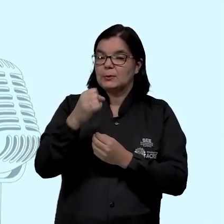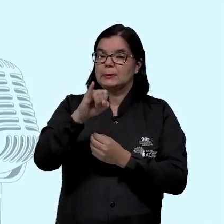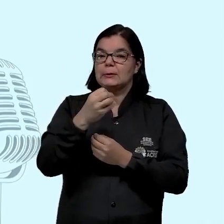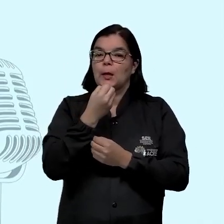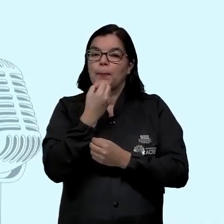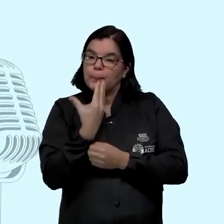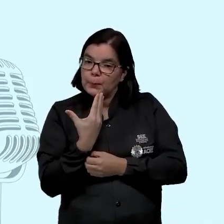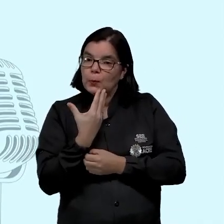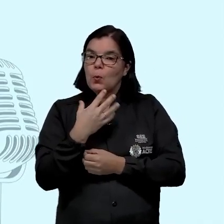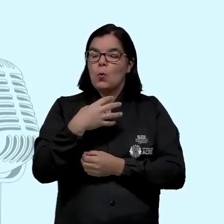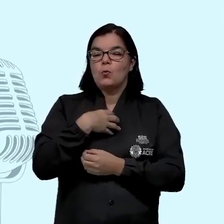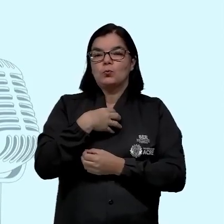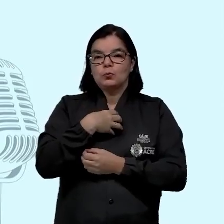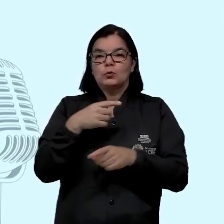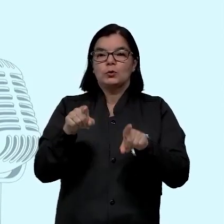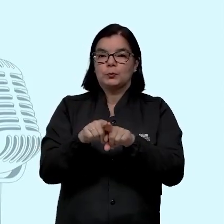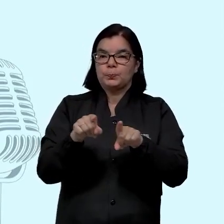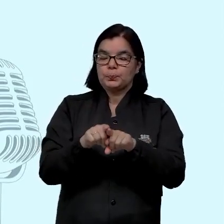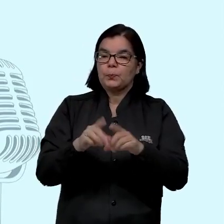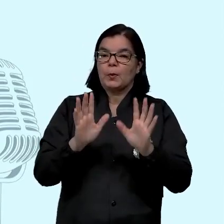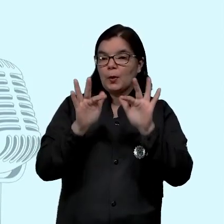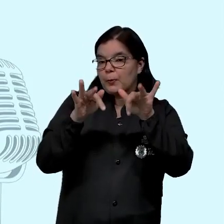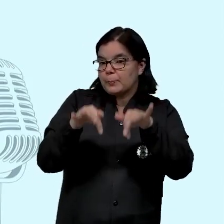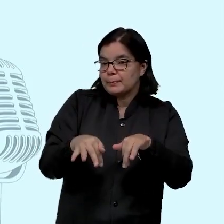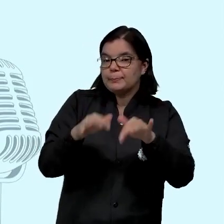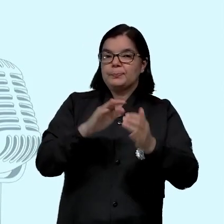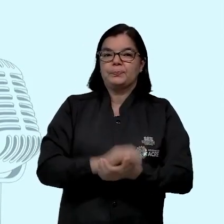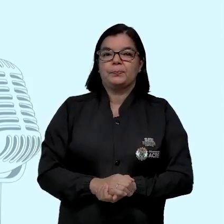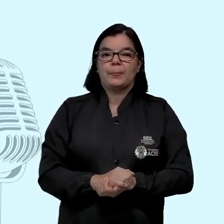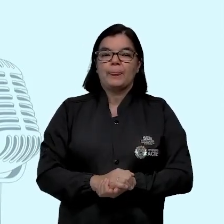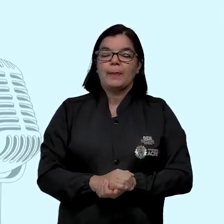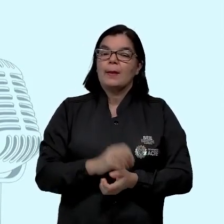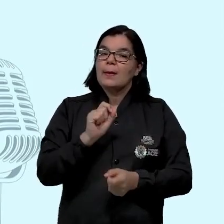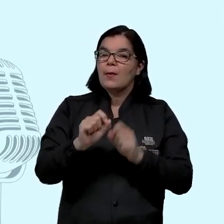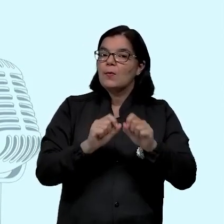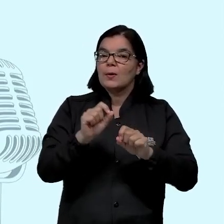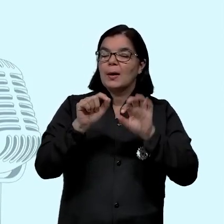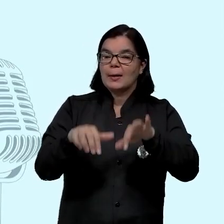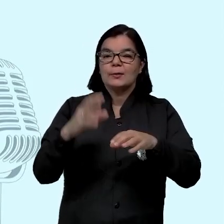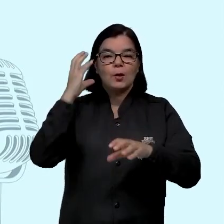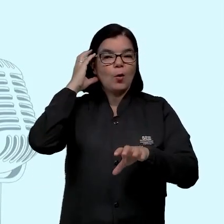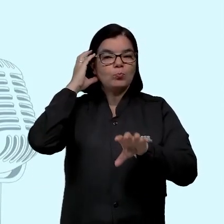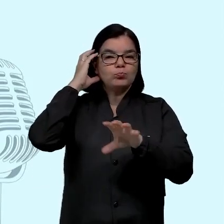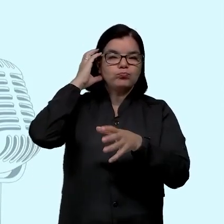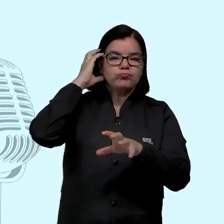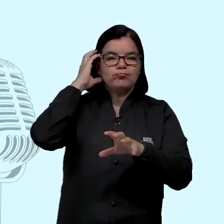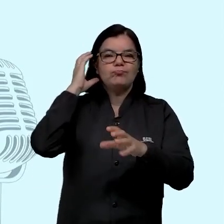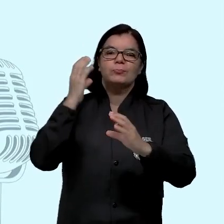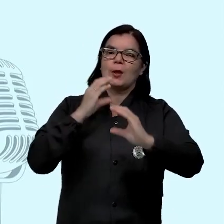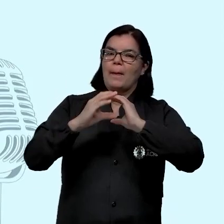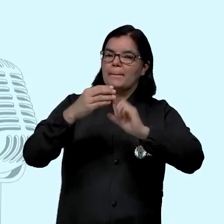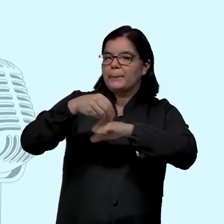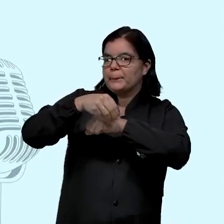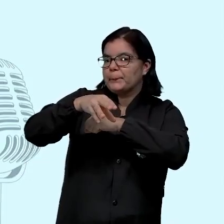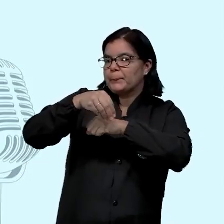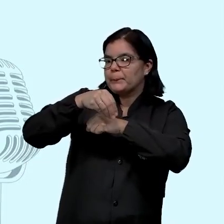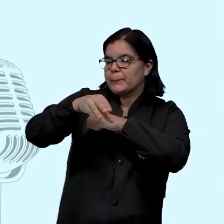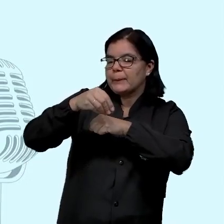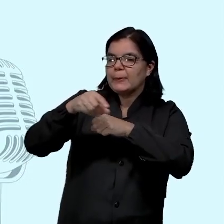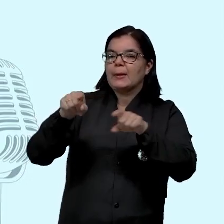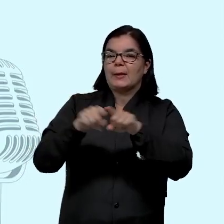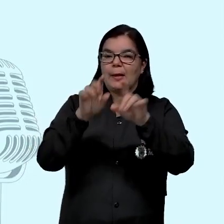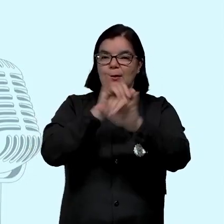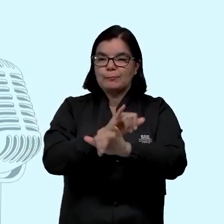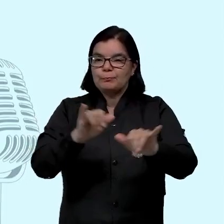bom daquele jeito. E o polimento final. E a produção final vem a gravação, a mixagem e a masterização